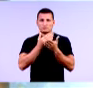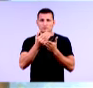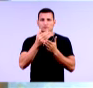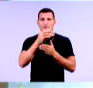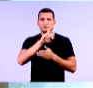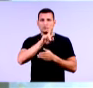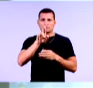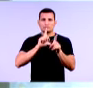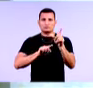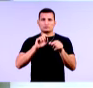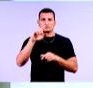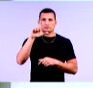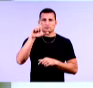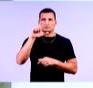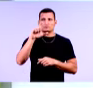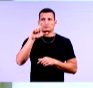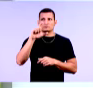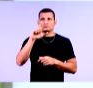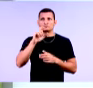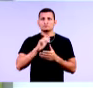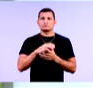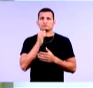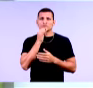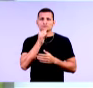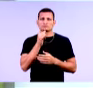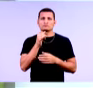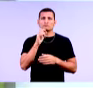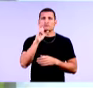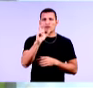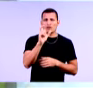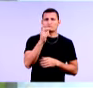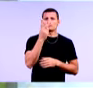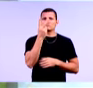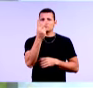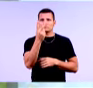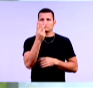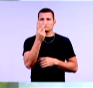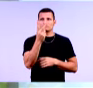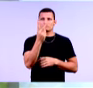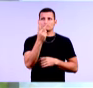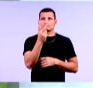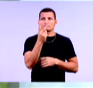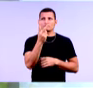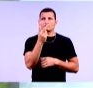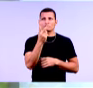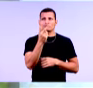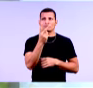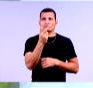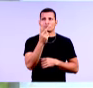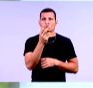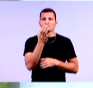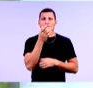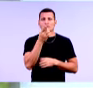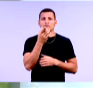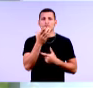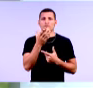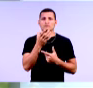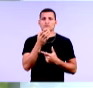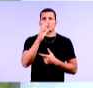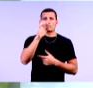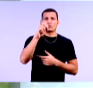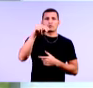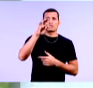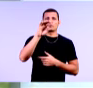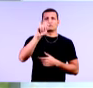maiúscula. E se minha palavra tiver dois nomes, gente? Se tua palavra, você quer definir, por exemplo, a classe conta